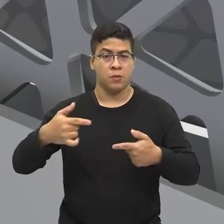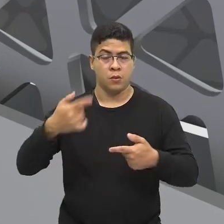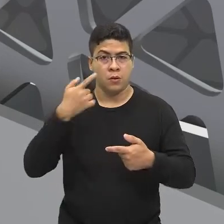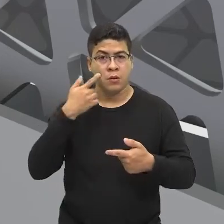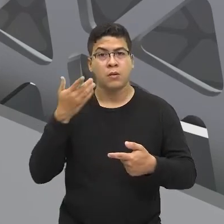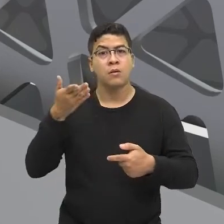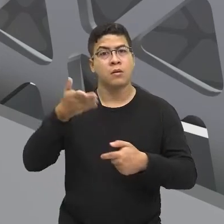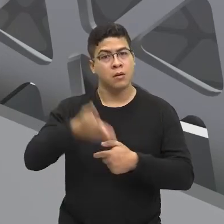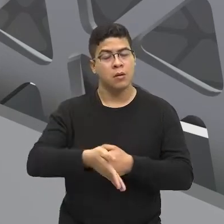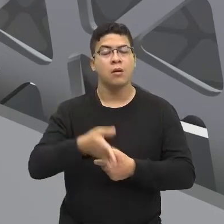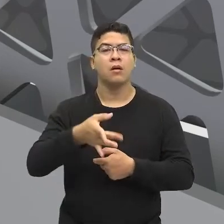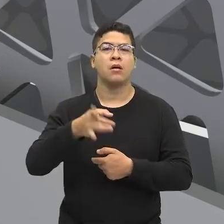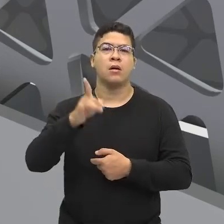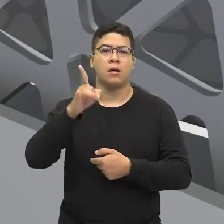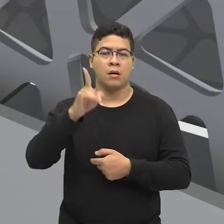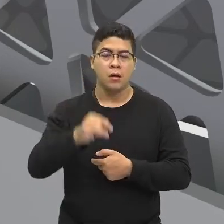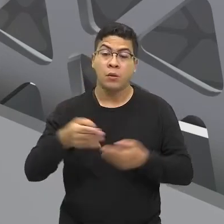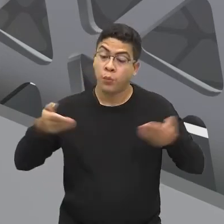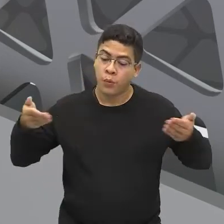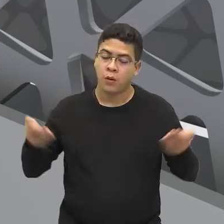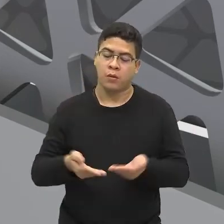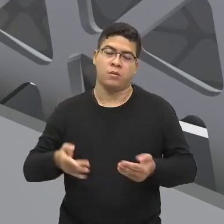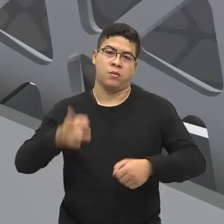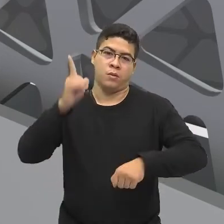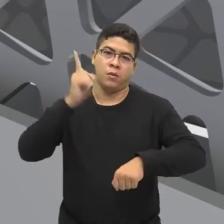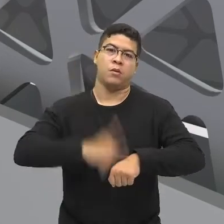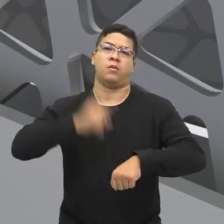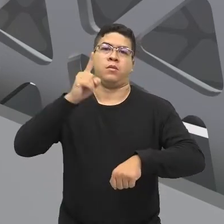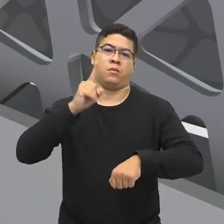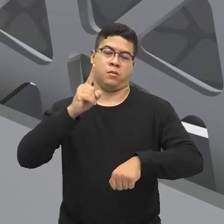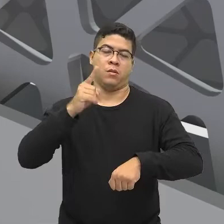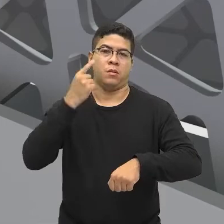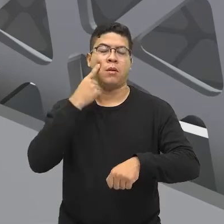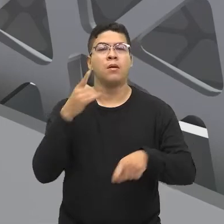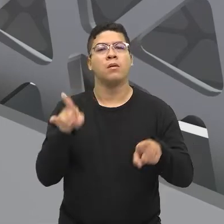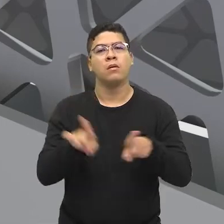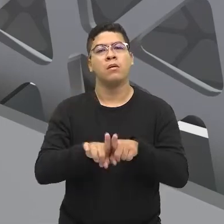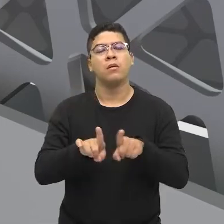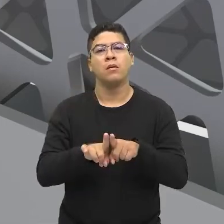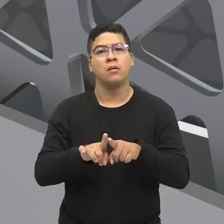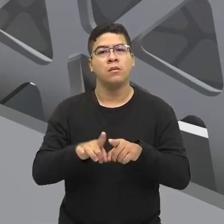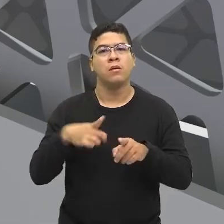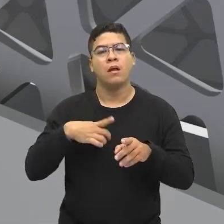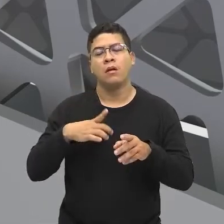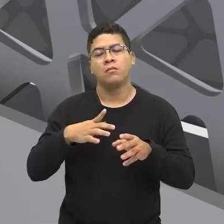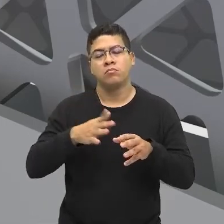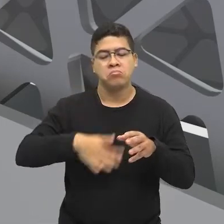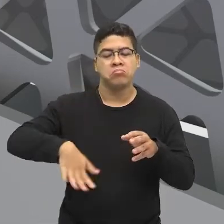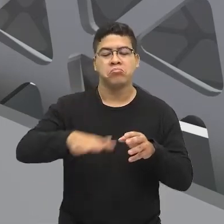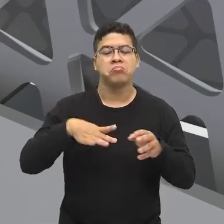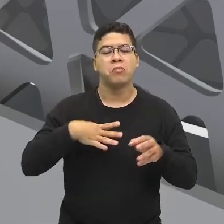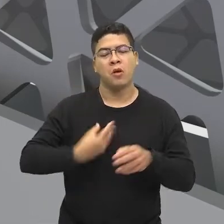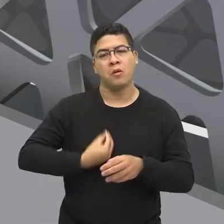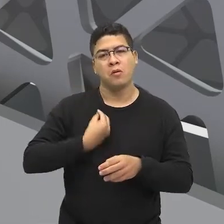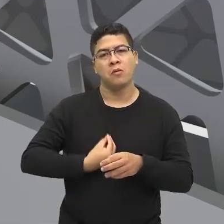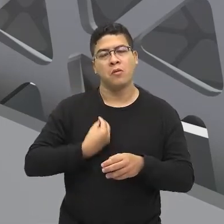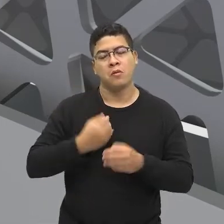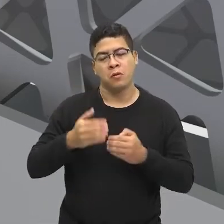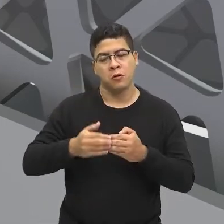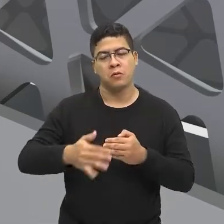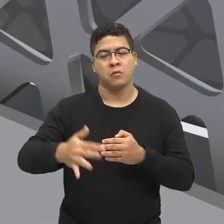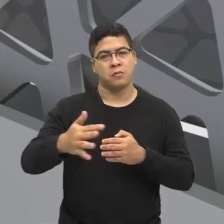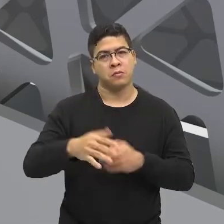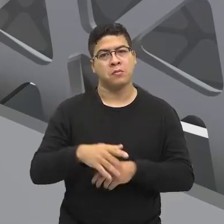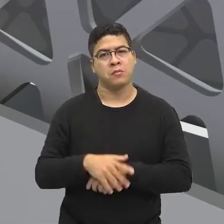esse modernismo do agora, do momento, naquela realidade em que ele se encontrava. Então, vindo ali